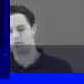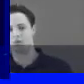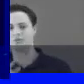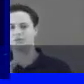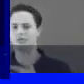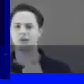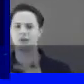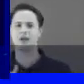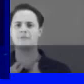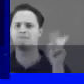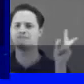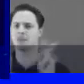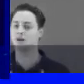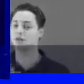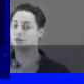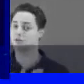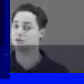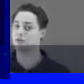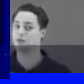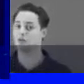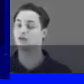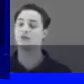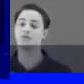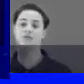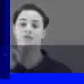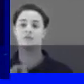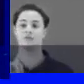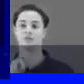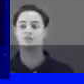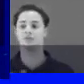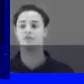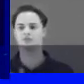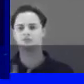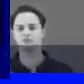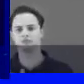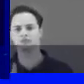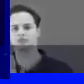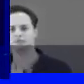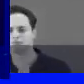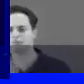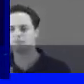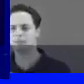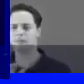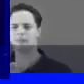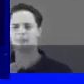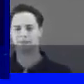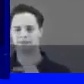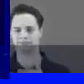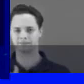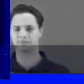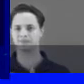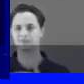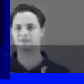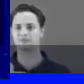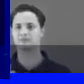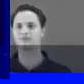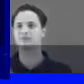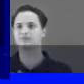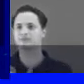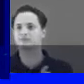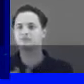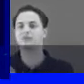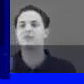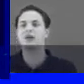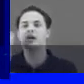até mesmo indignado. O deputado cabo Gilberto Silva, por seu turno, lembrou o Pacheco que é o fim do ano e o